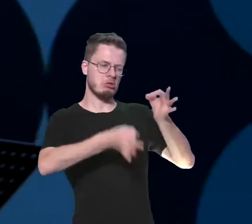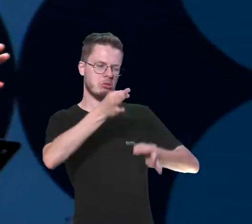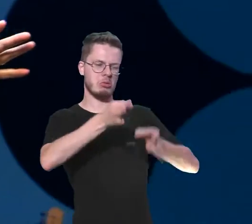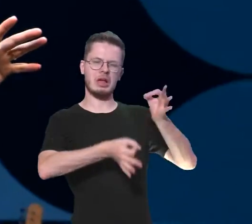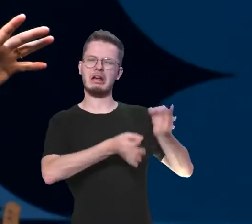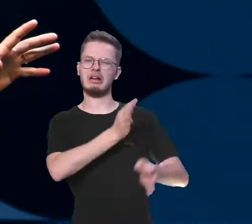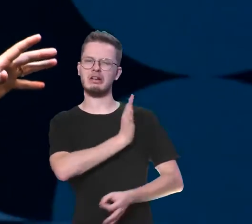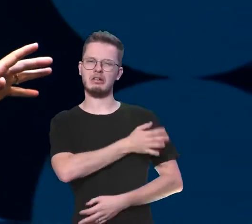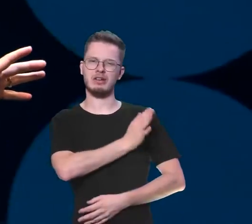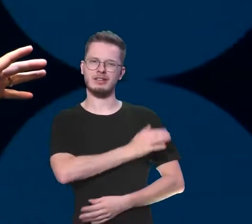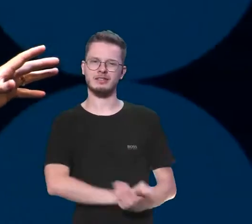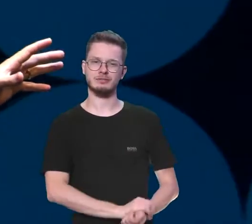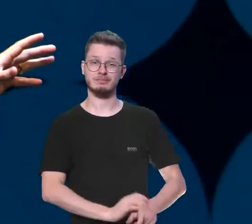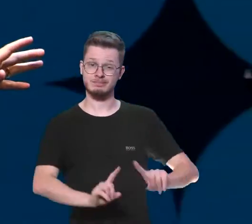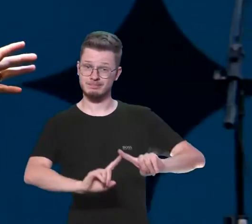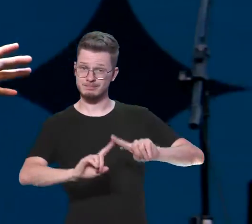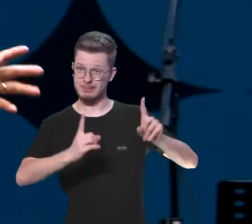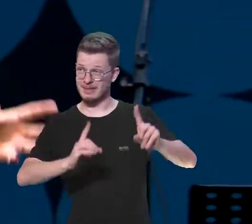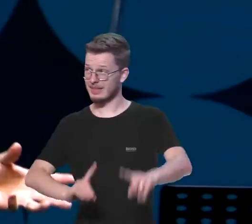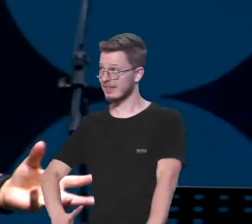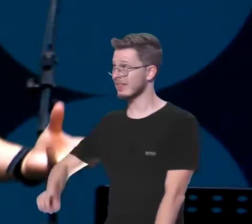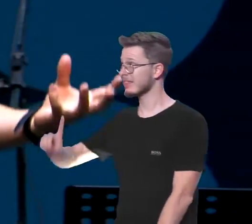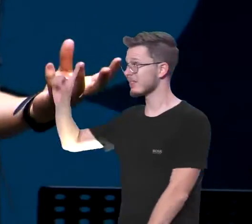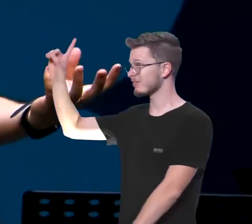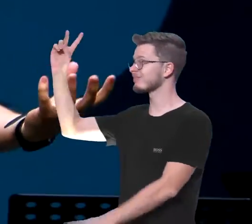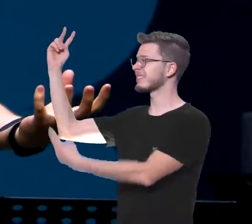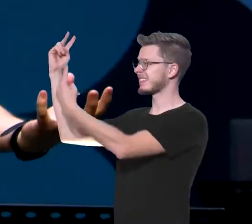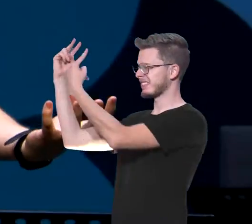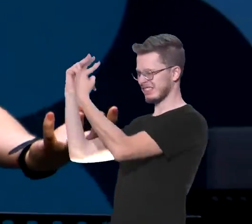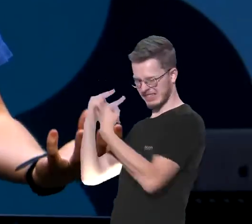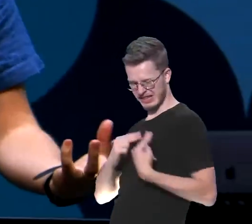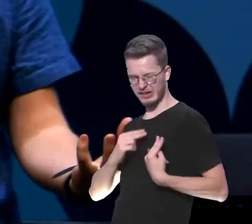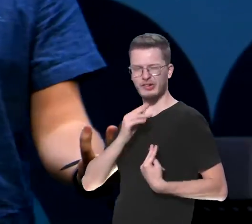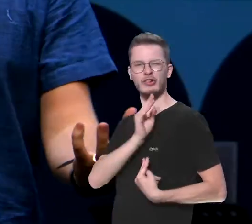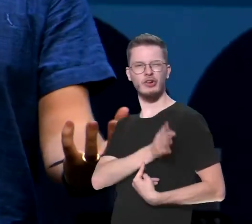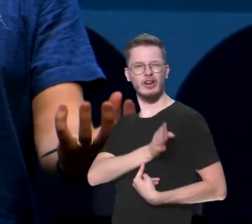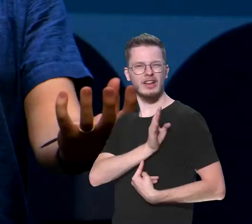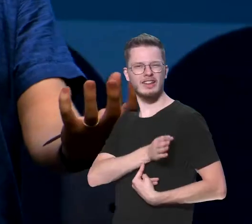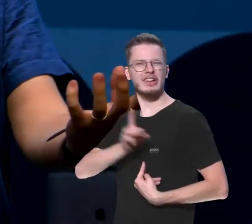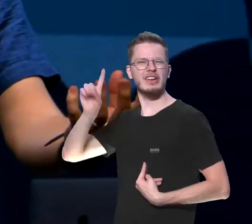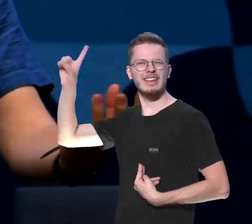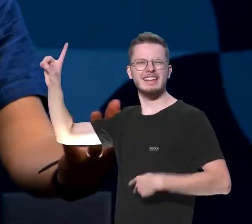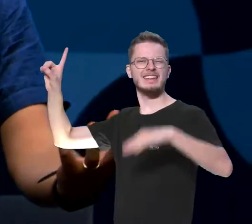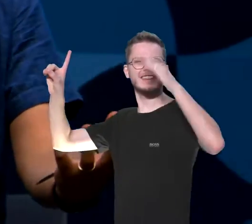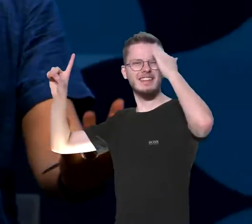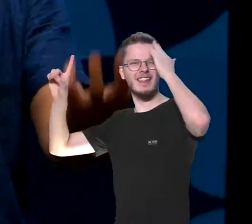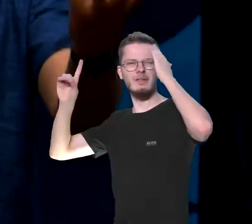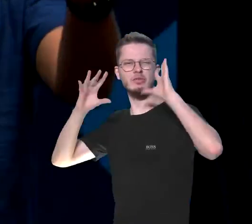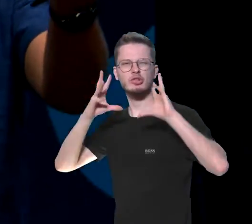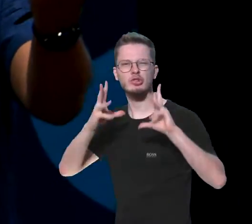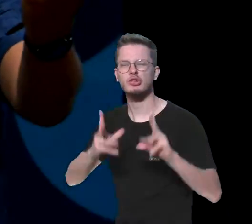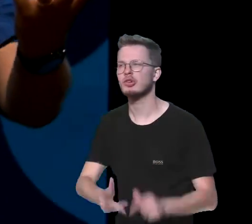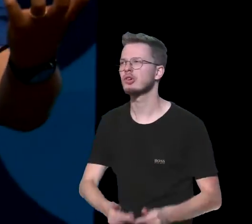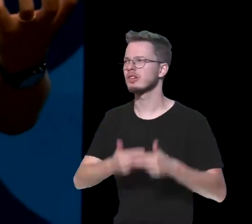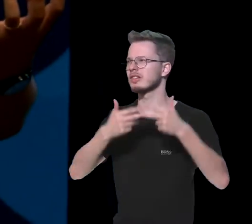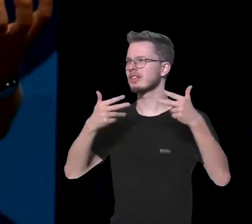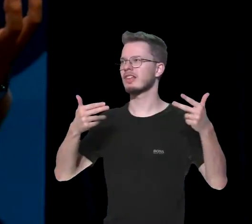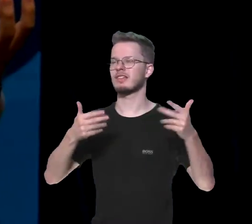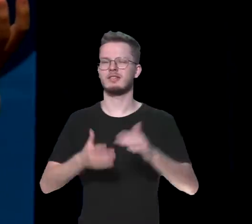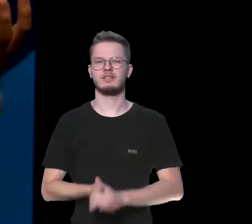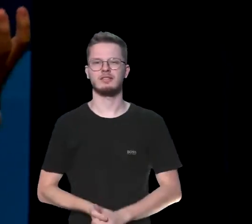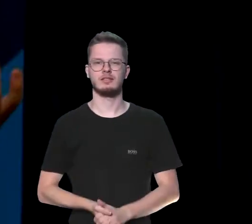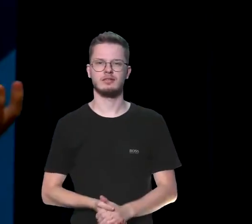ele perscruta todas as coisas. E Jesus pega o sentimento da raiva, o sentimento do